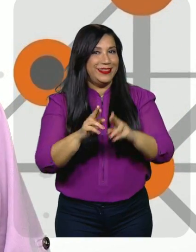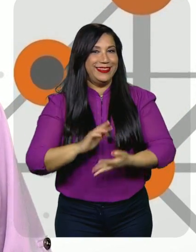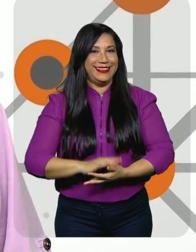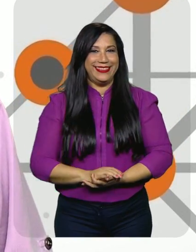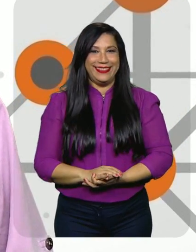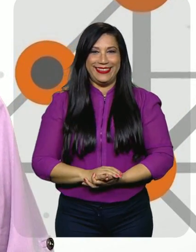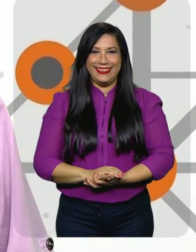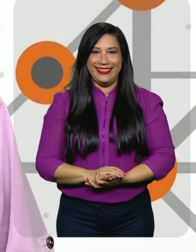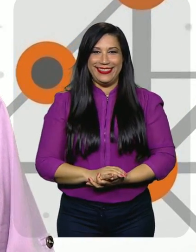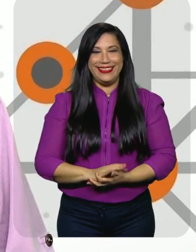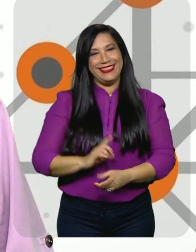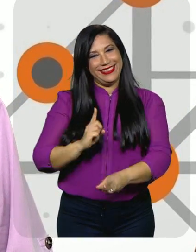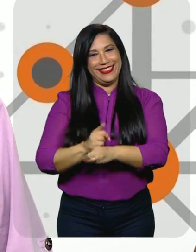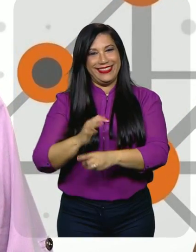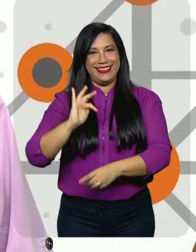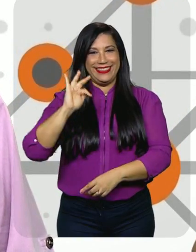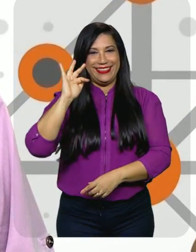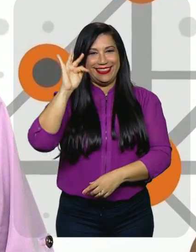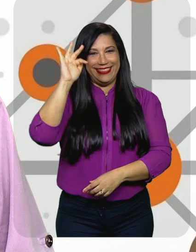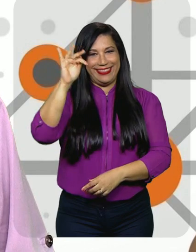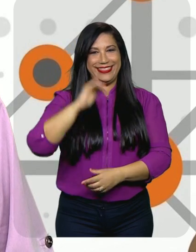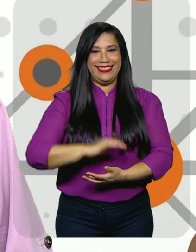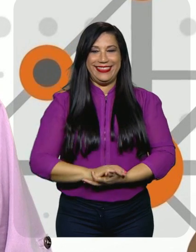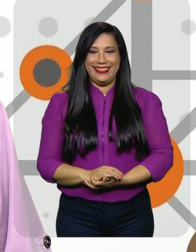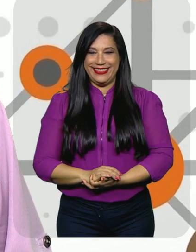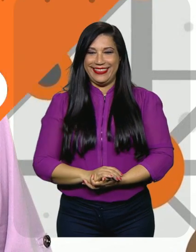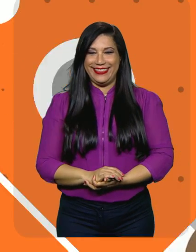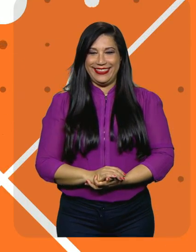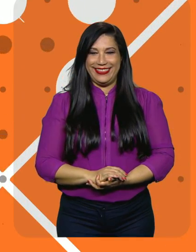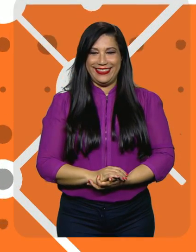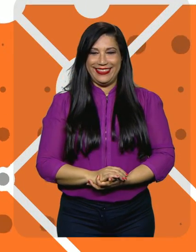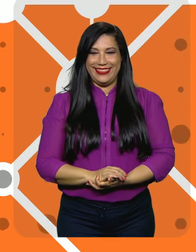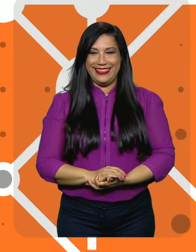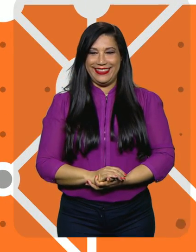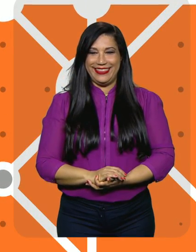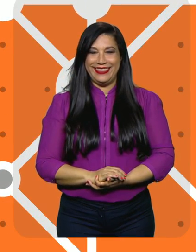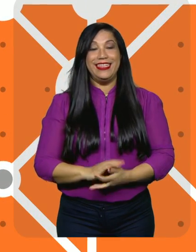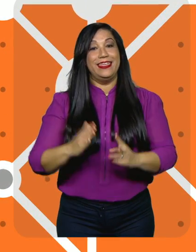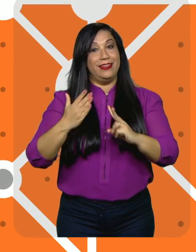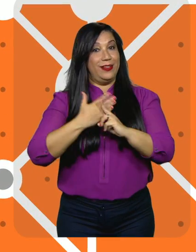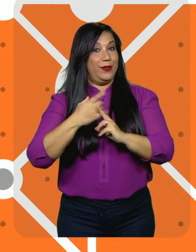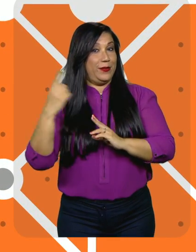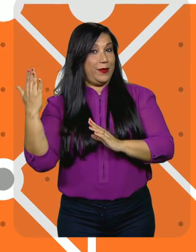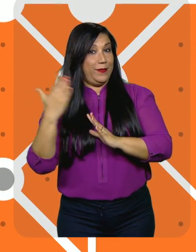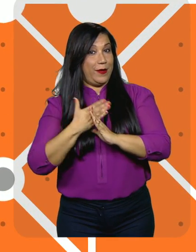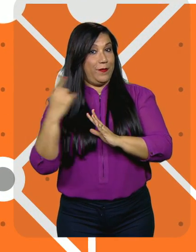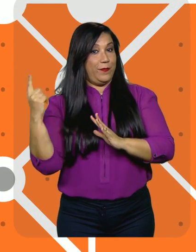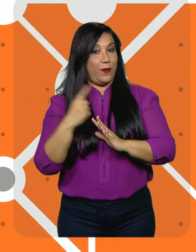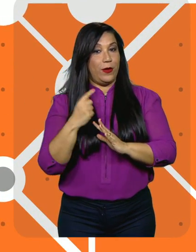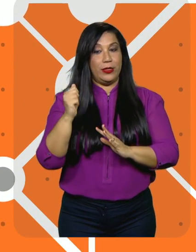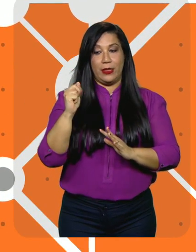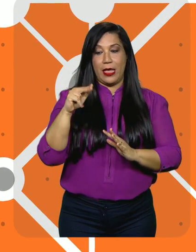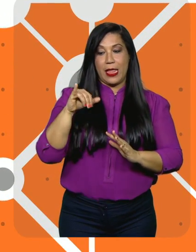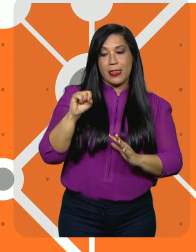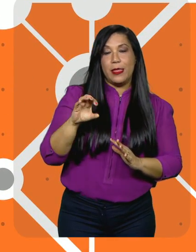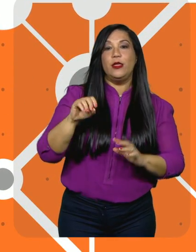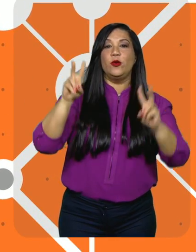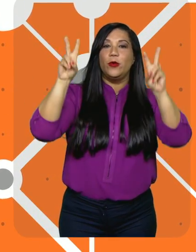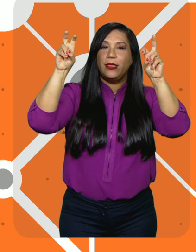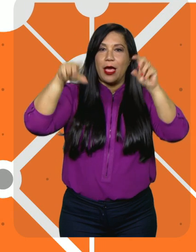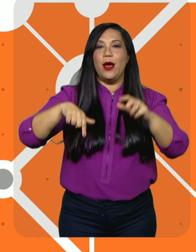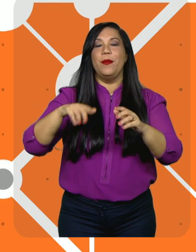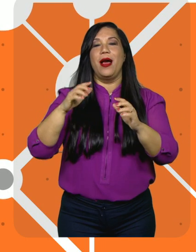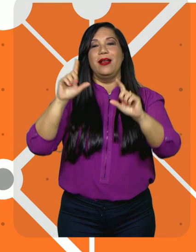responder. Até o próximo Observatório. Daqui a pouco, Anísio Teixeira é tema de hoje do